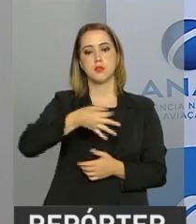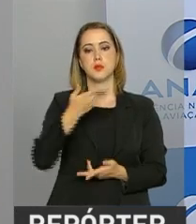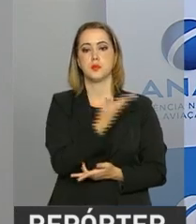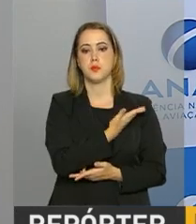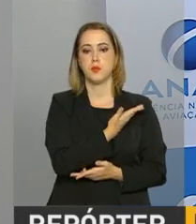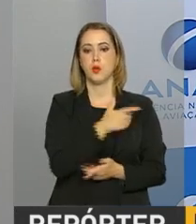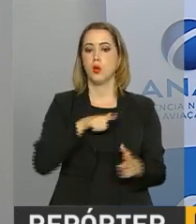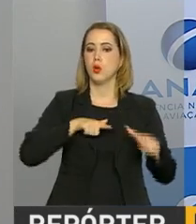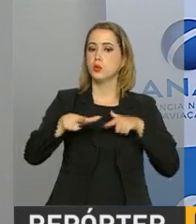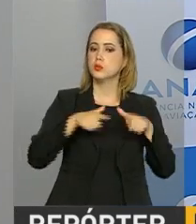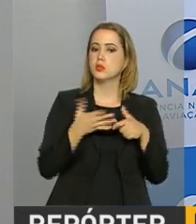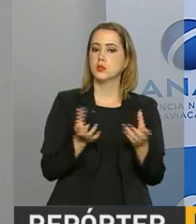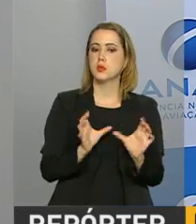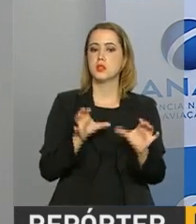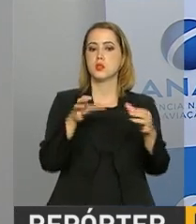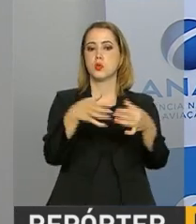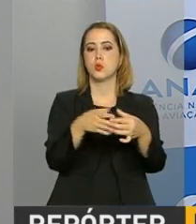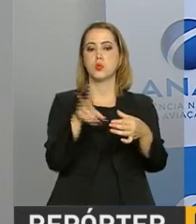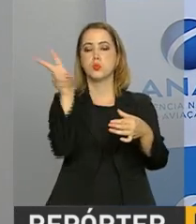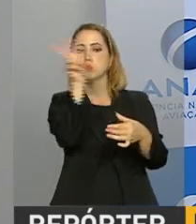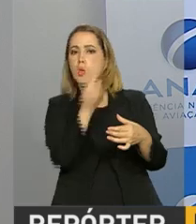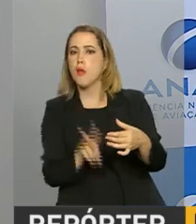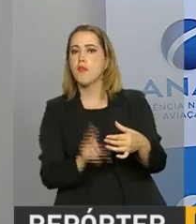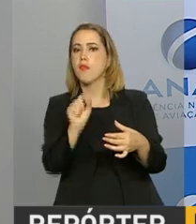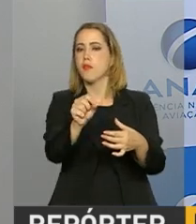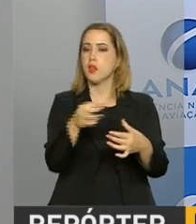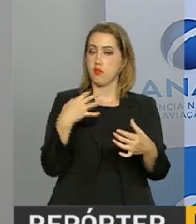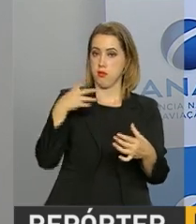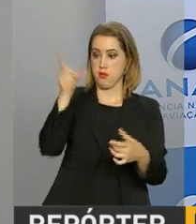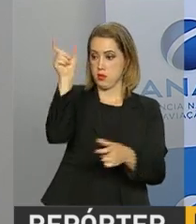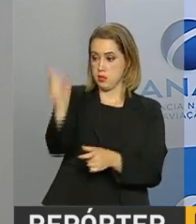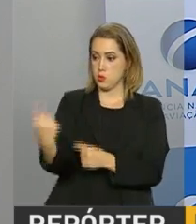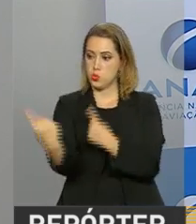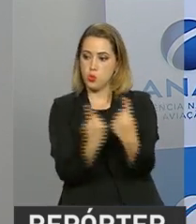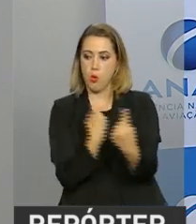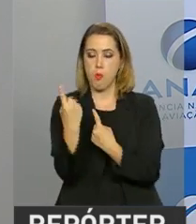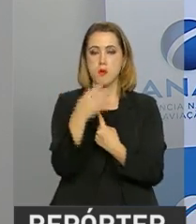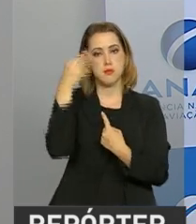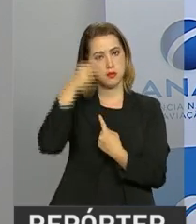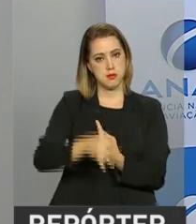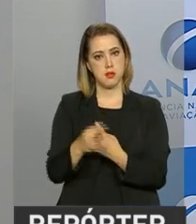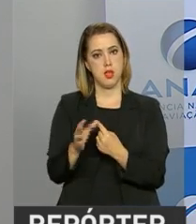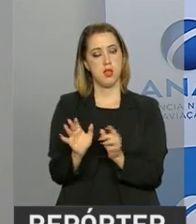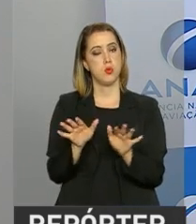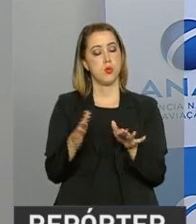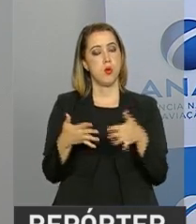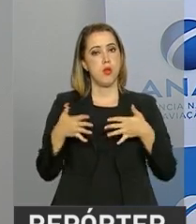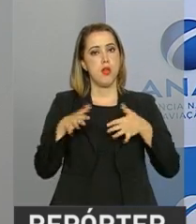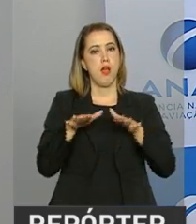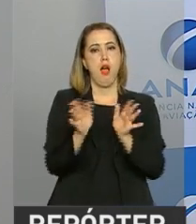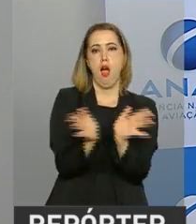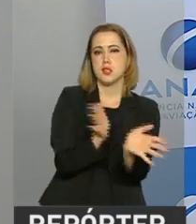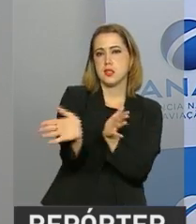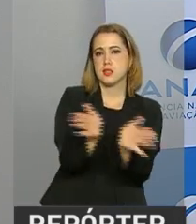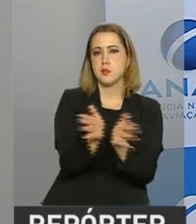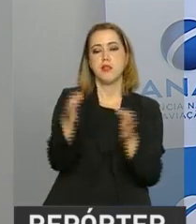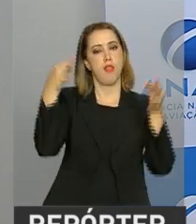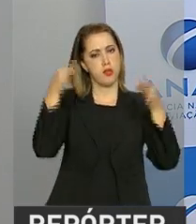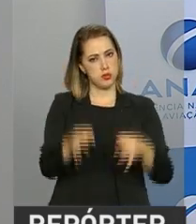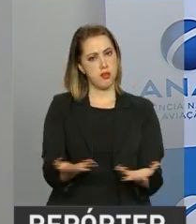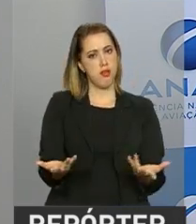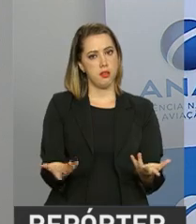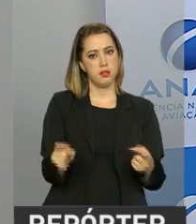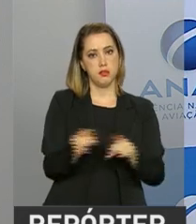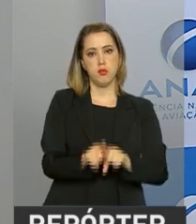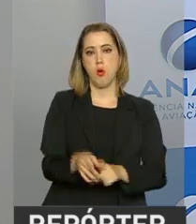trabalho dessa equipe é fiscalizar o direito dos passageiros acessibilidade e também dar informação aos passageiros